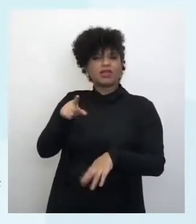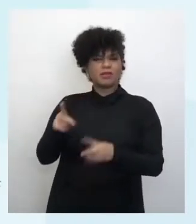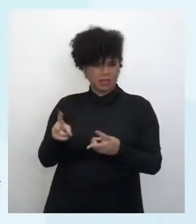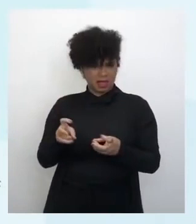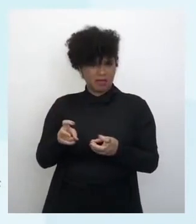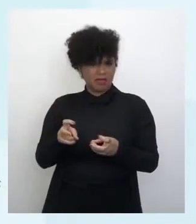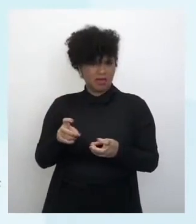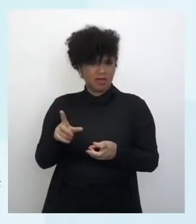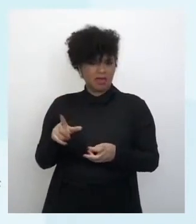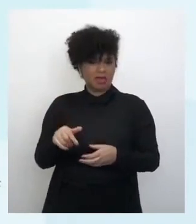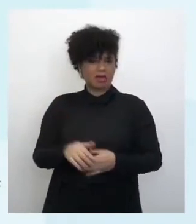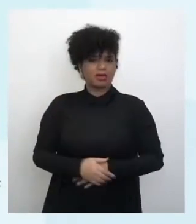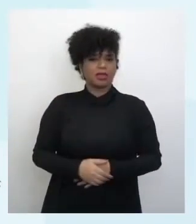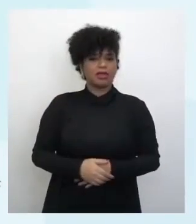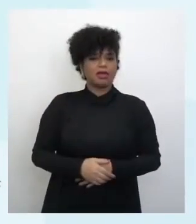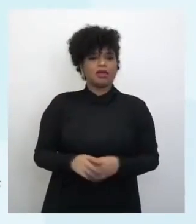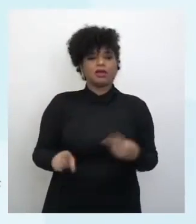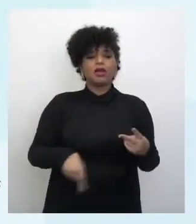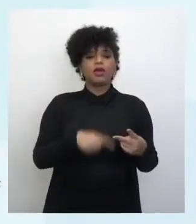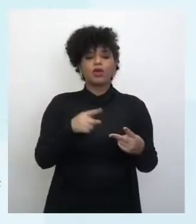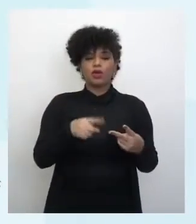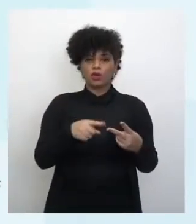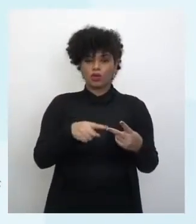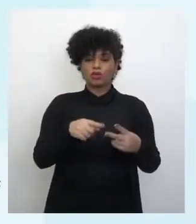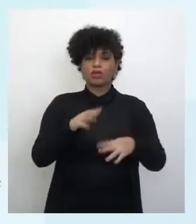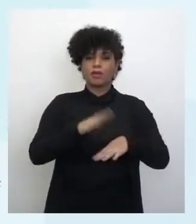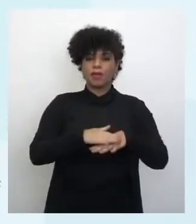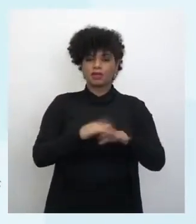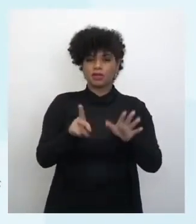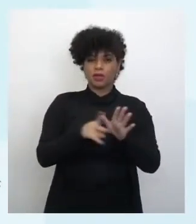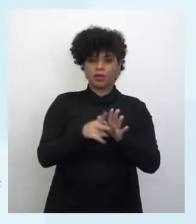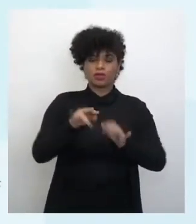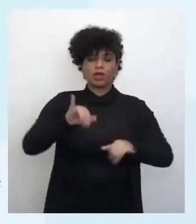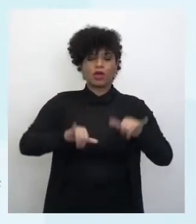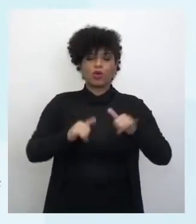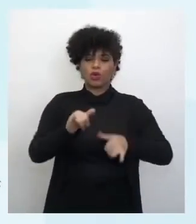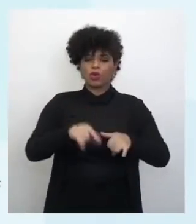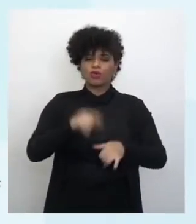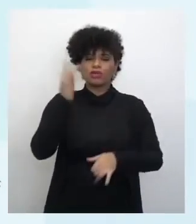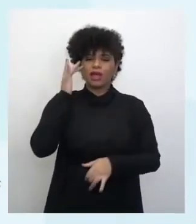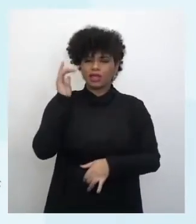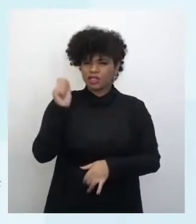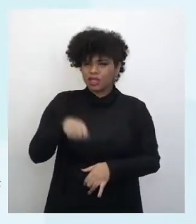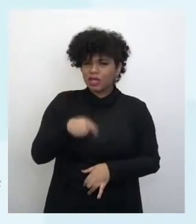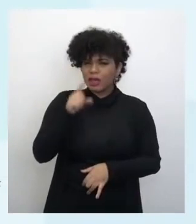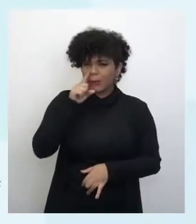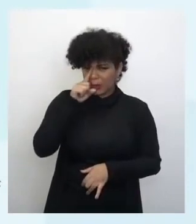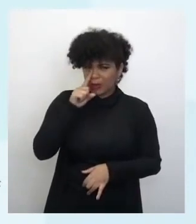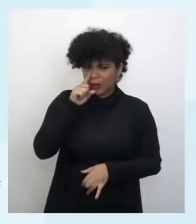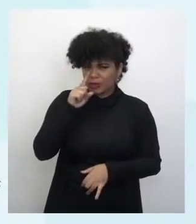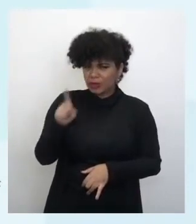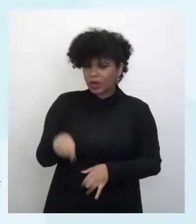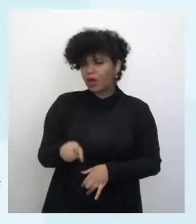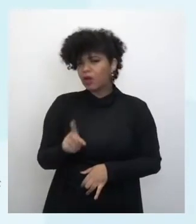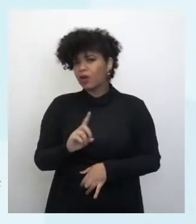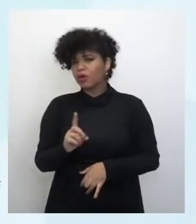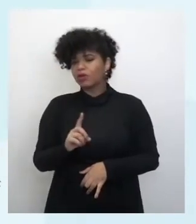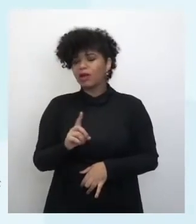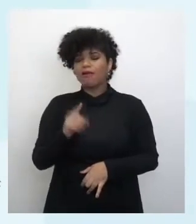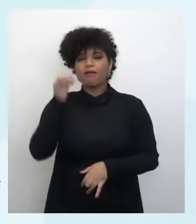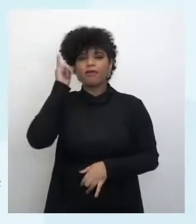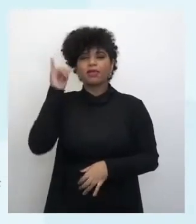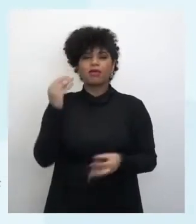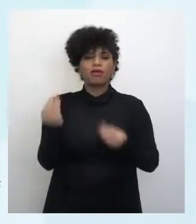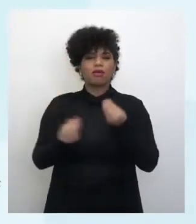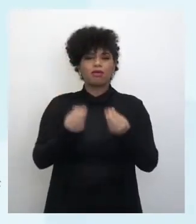isso? E pensando nas práticas efetuadas em química, você acredita que elas possam ser perigosas? Como pode evitar os riscos?